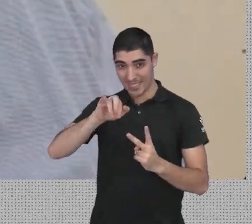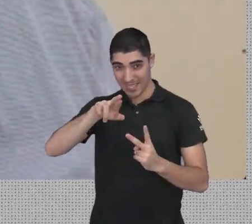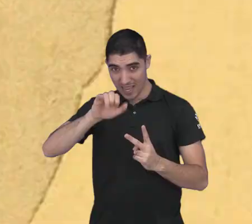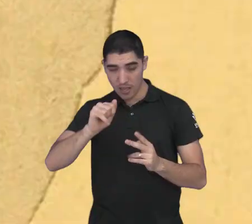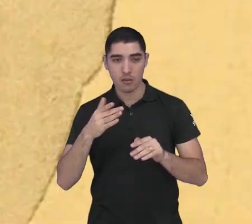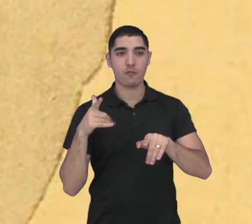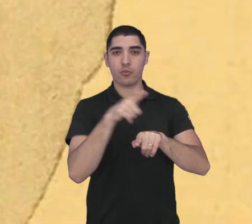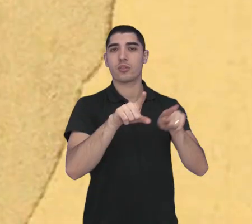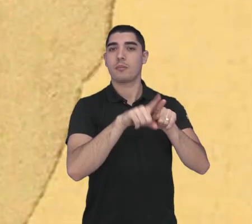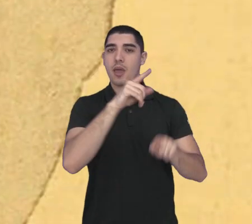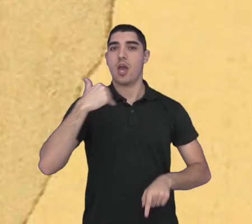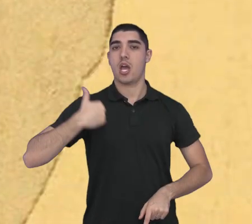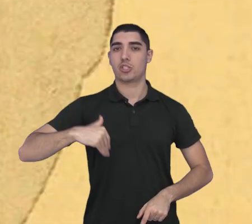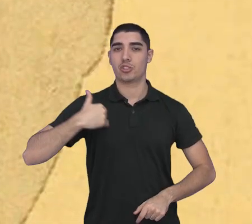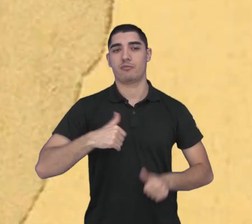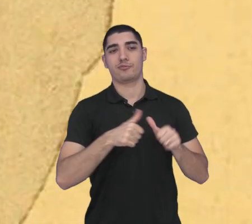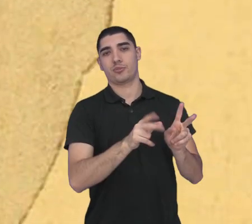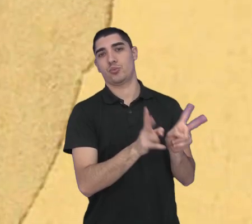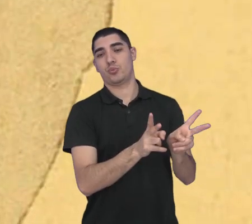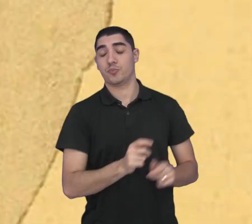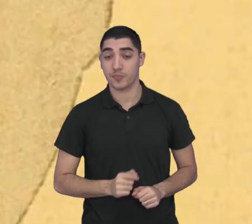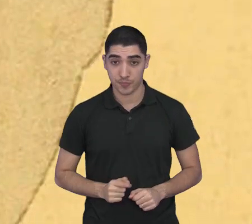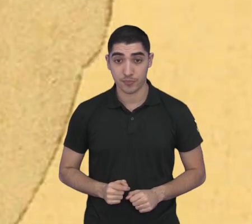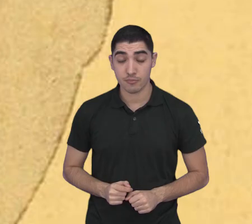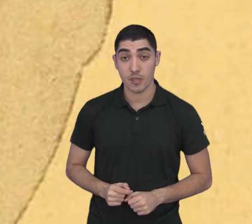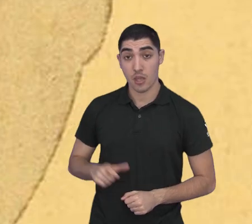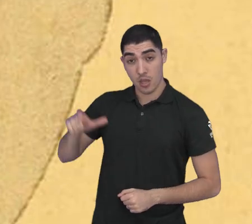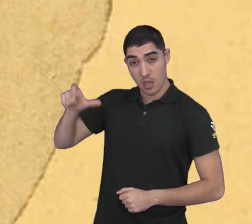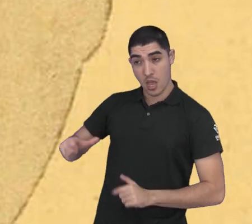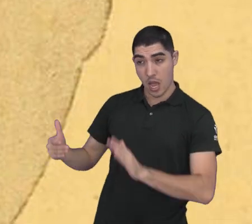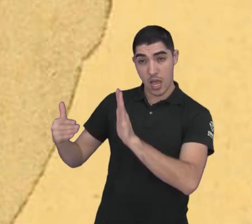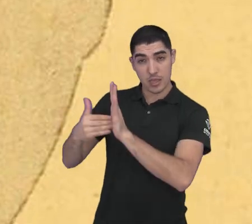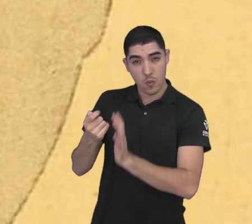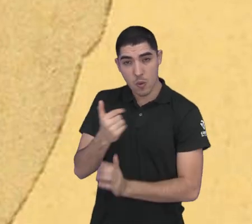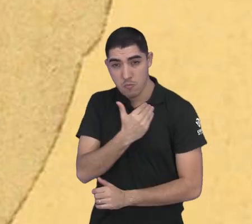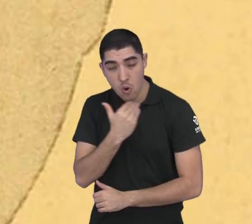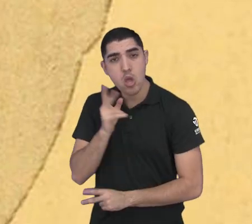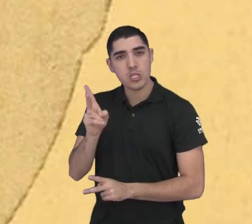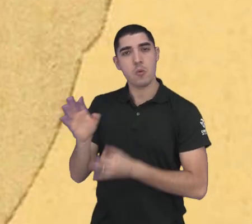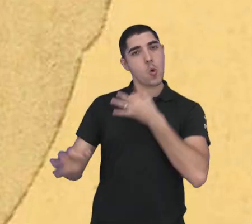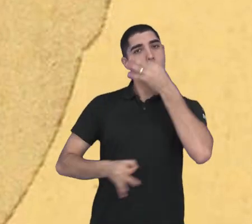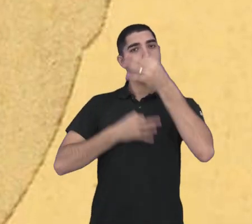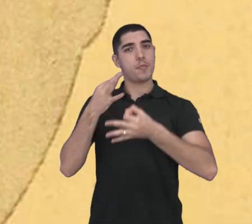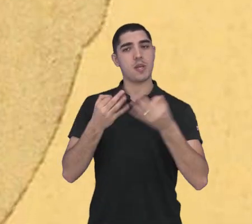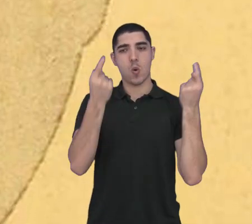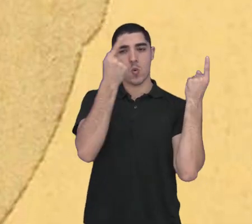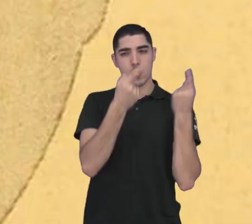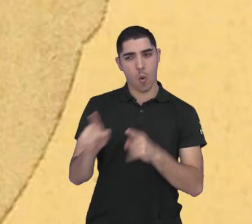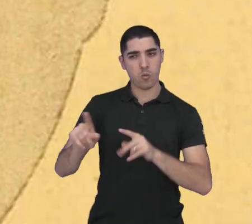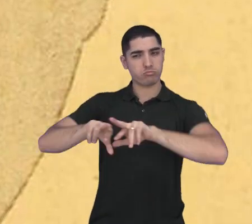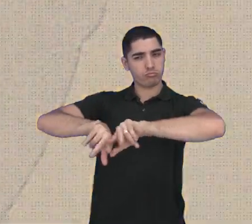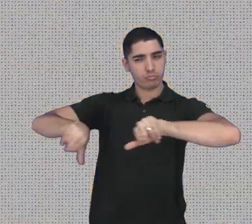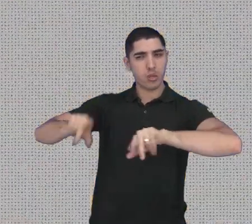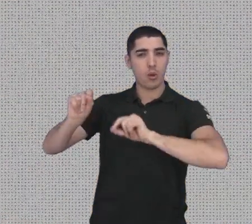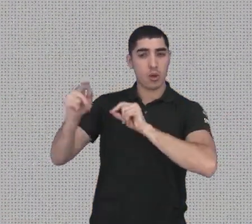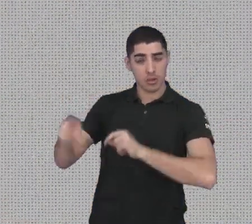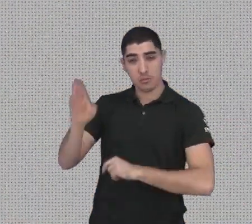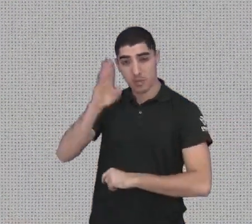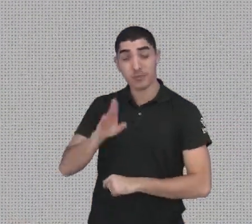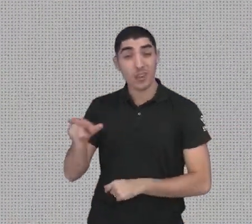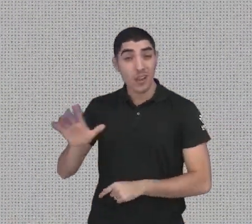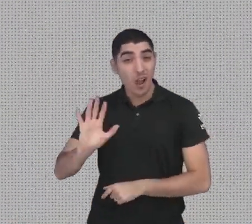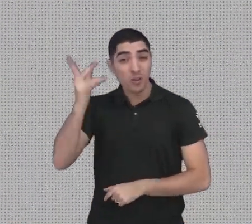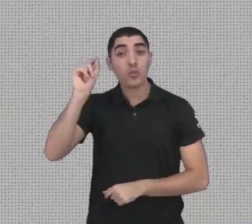por lá. Até o fim da vida, Siqueira Campos manteve uma posição crítica ao formato da gestão pública brasileira. Morreu em